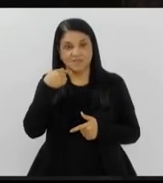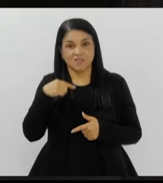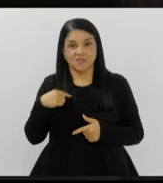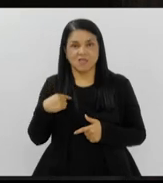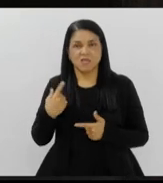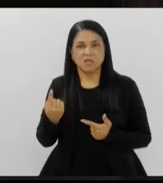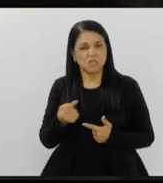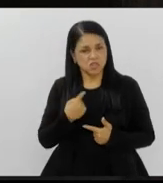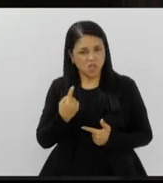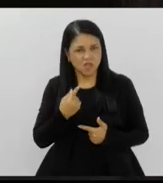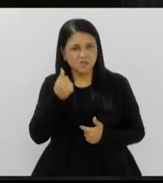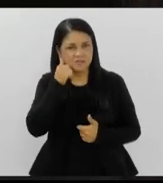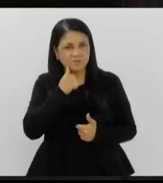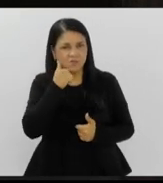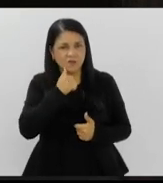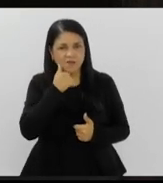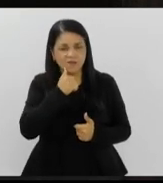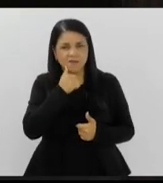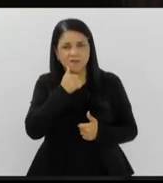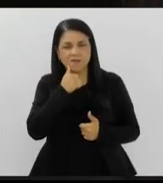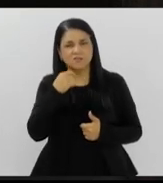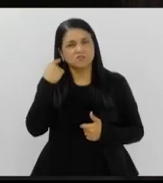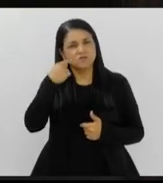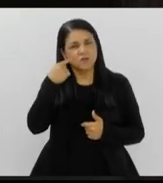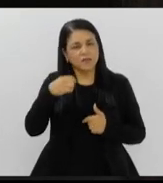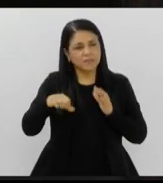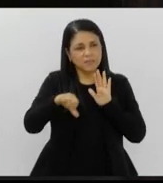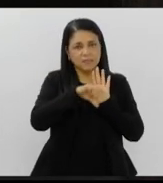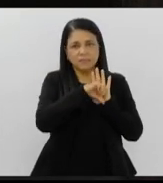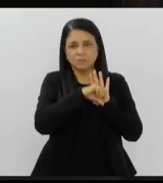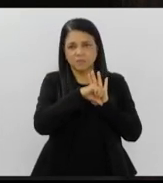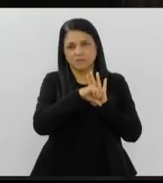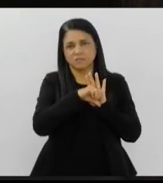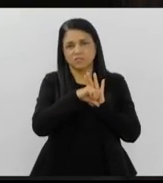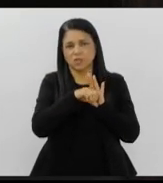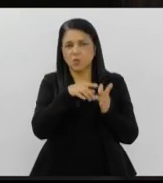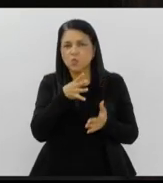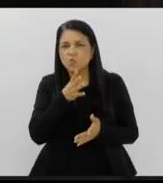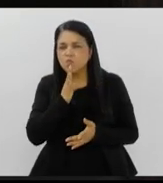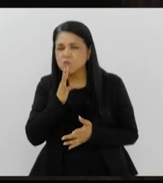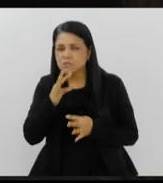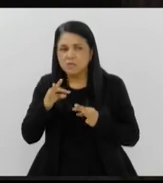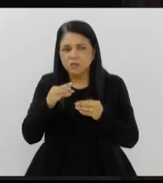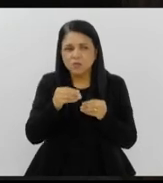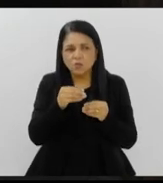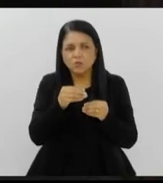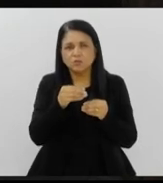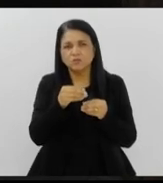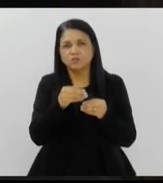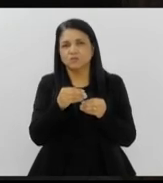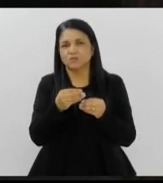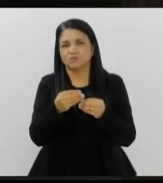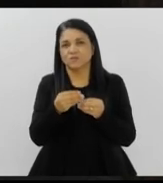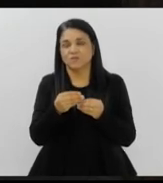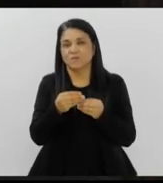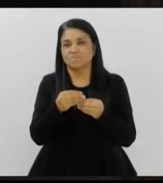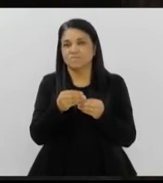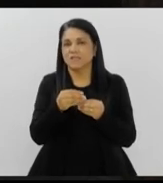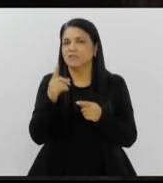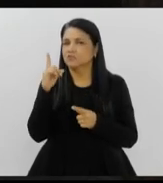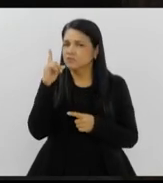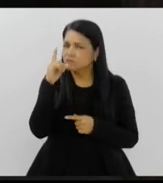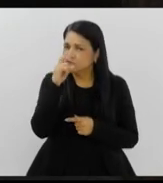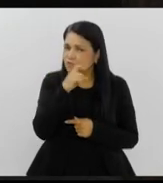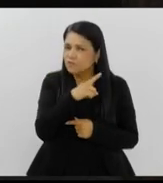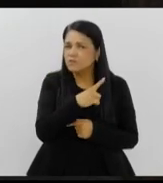criminalista, rodando pelo fórum. Então, a gente reconhecia cada um e quase que se abraçava, porque era realmente muito